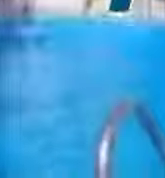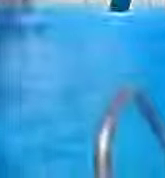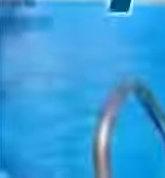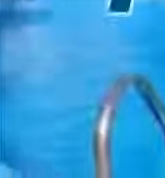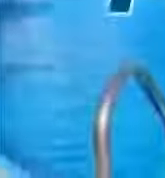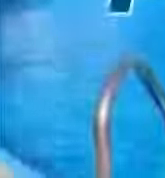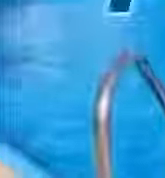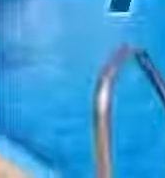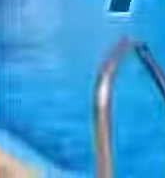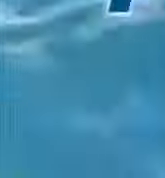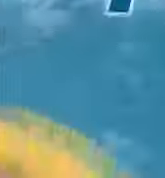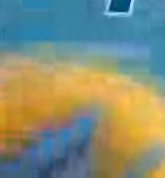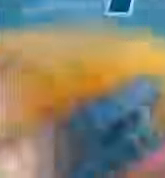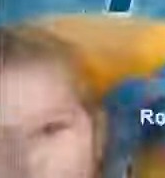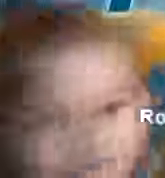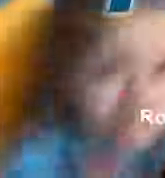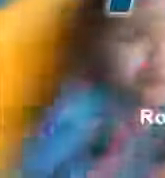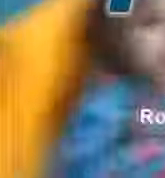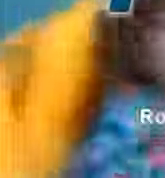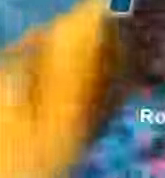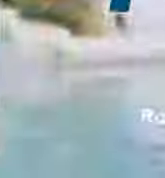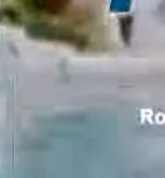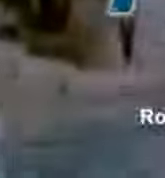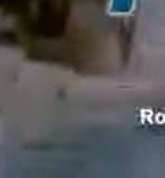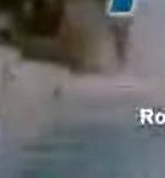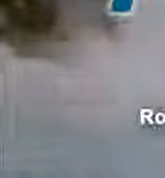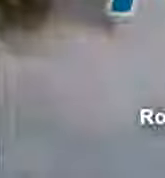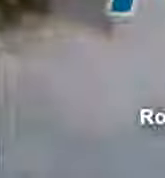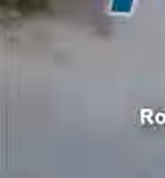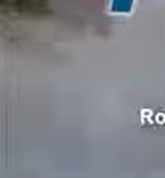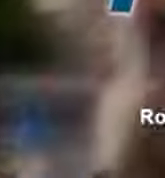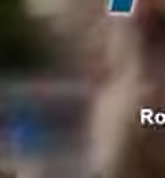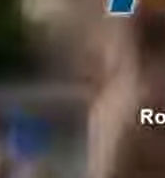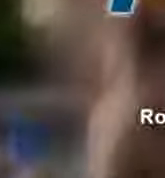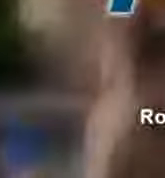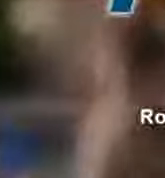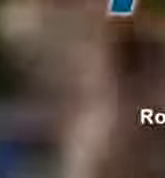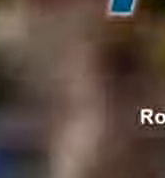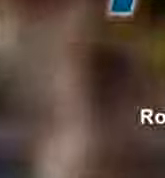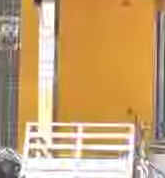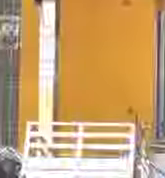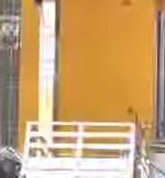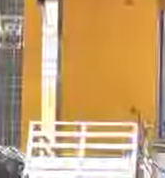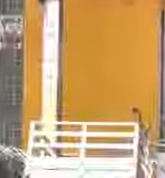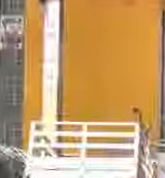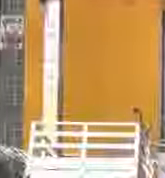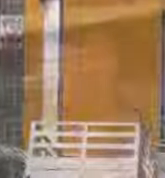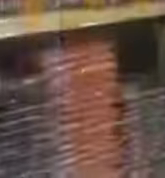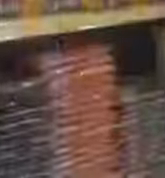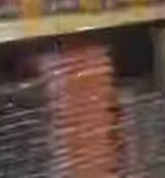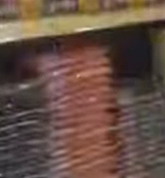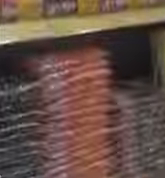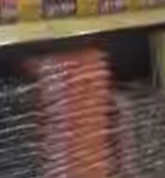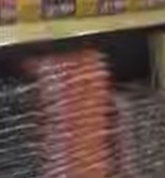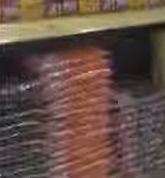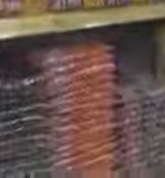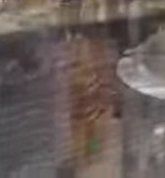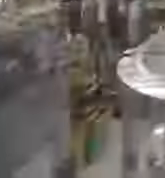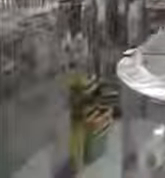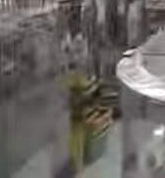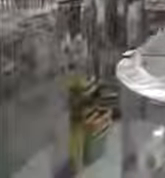Goiâna Piscinas, rodovia PE 75, quilômetro 1, Goiânia, Pernambuco. A Bomboniere Doce Sonho tem